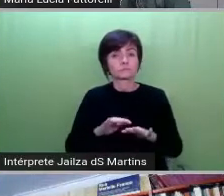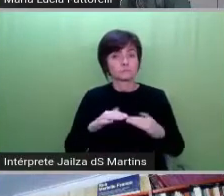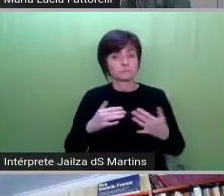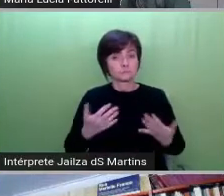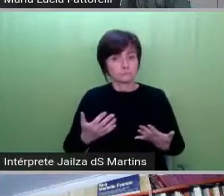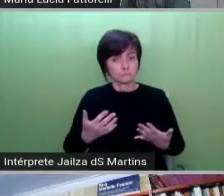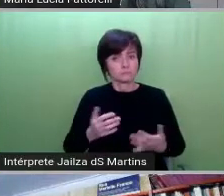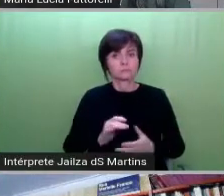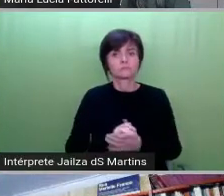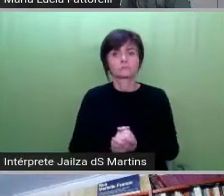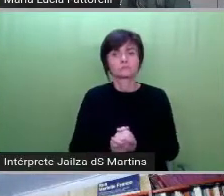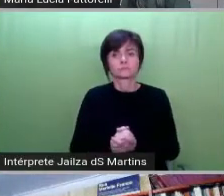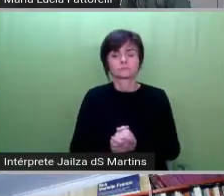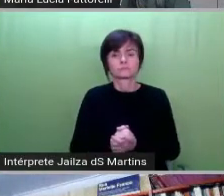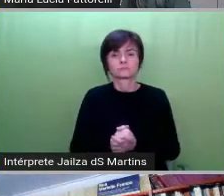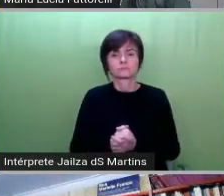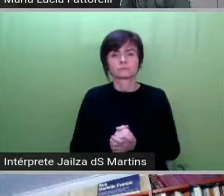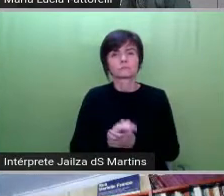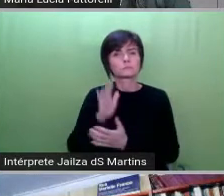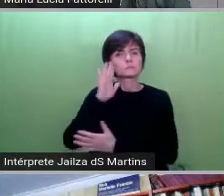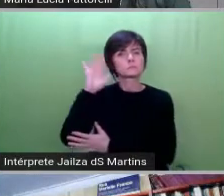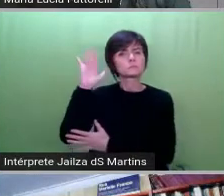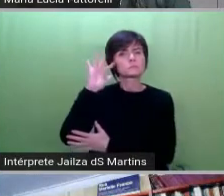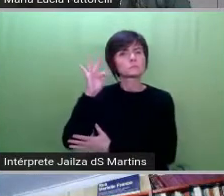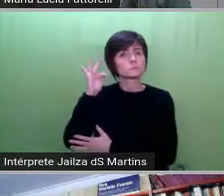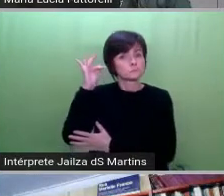Então, essas previsões